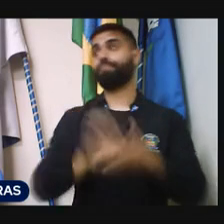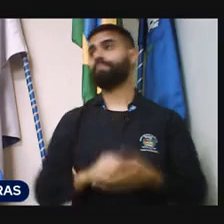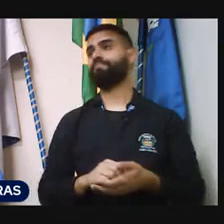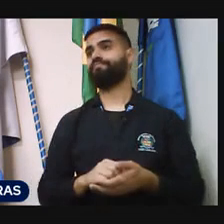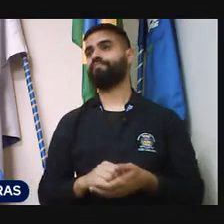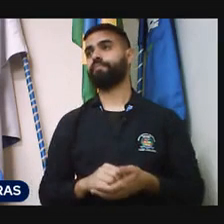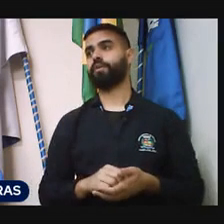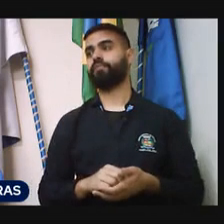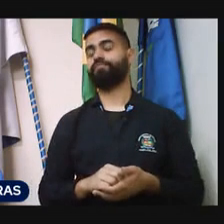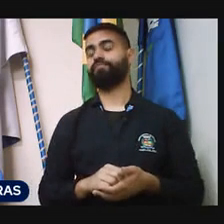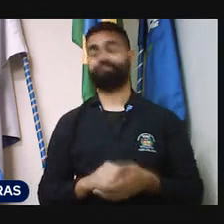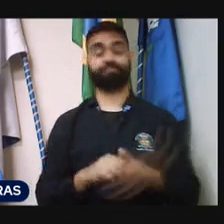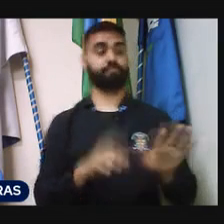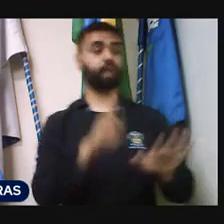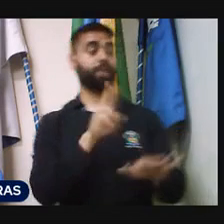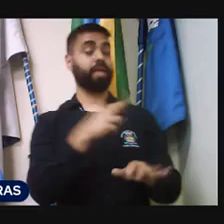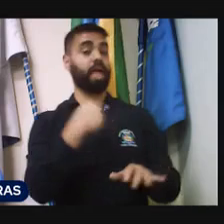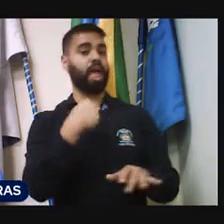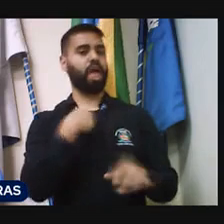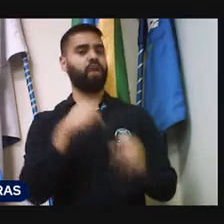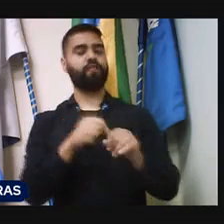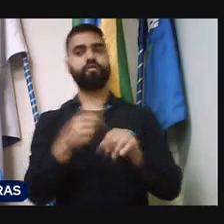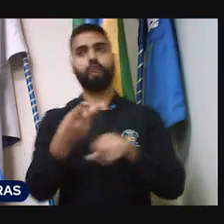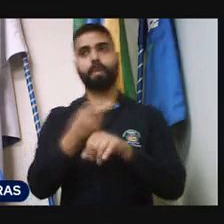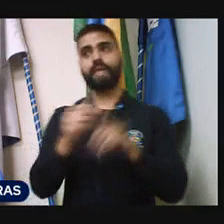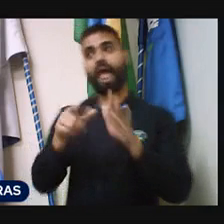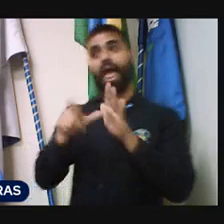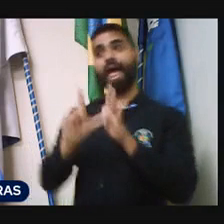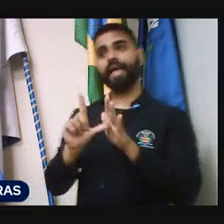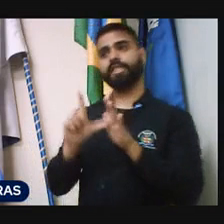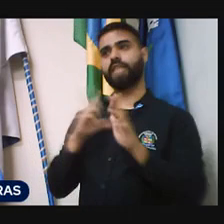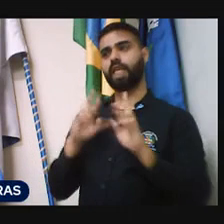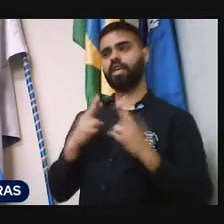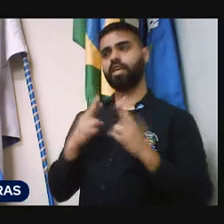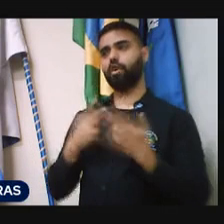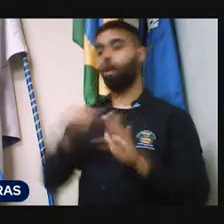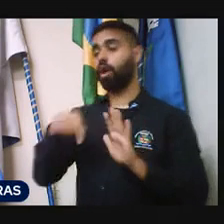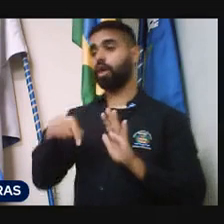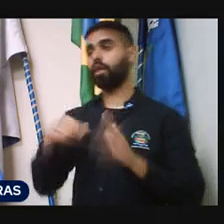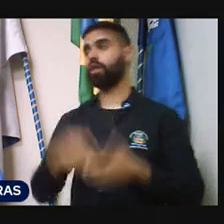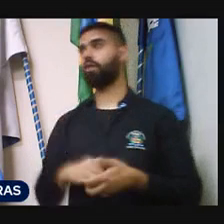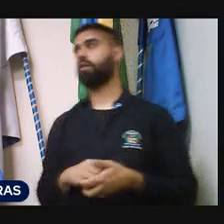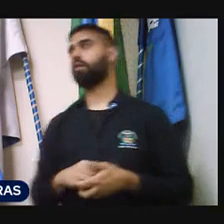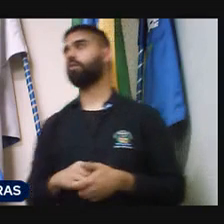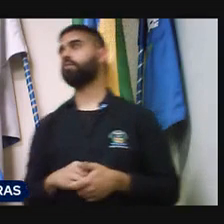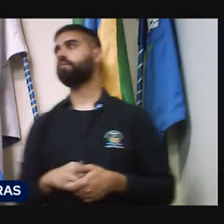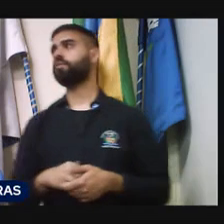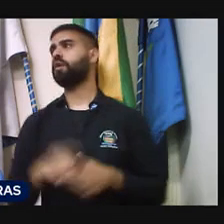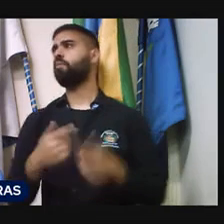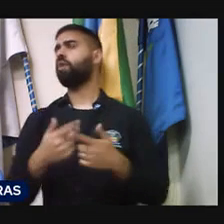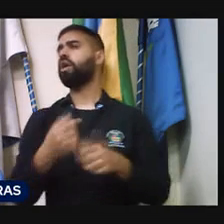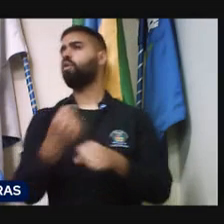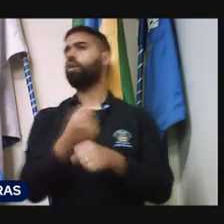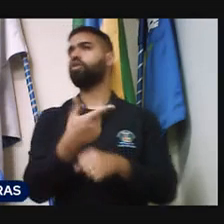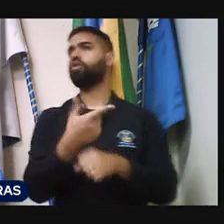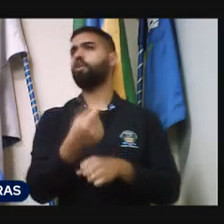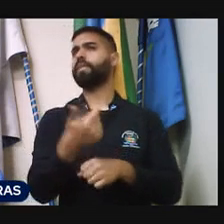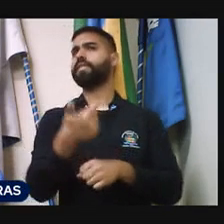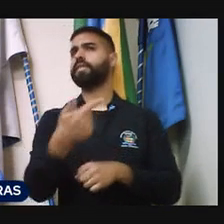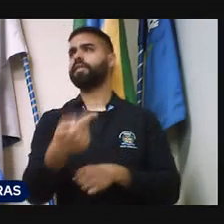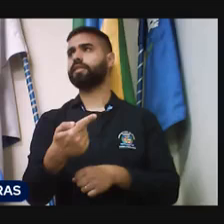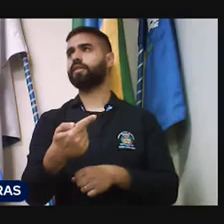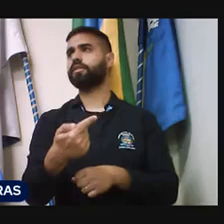eu eu fiz um levantamento aqui antes de eu vir para reunião com vocês porque 2017